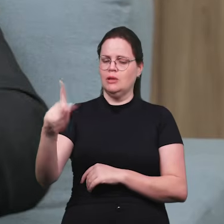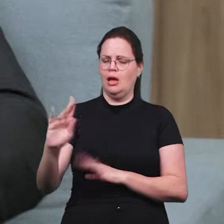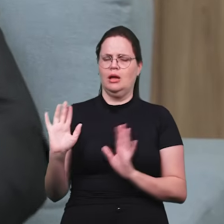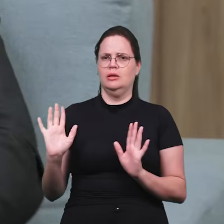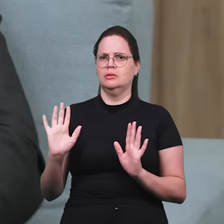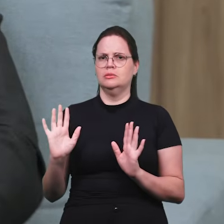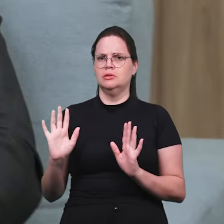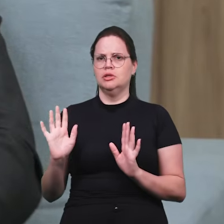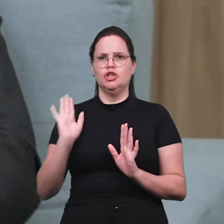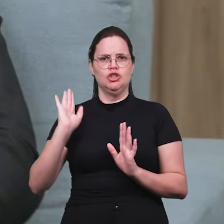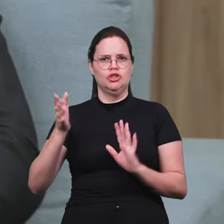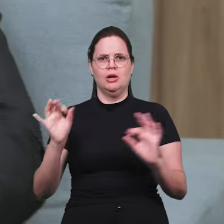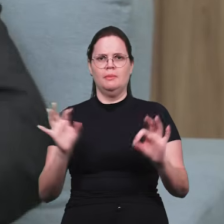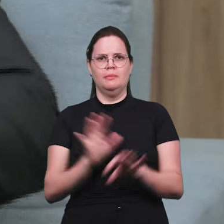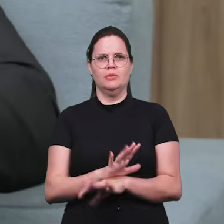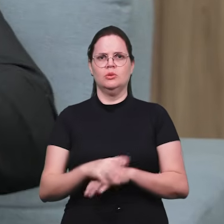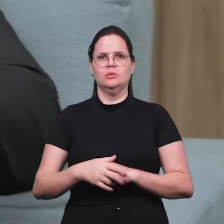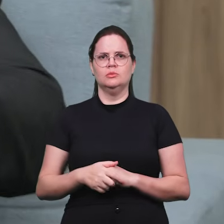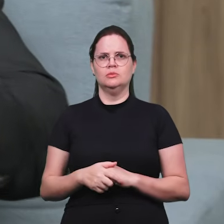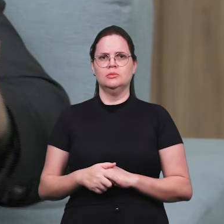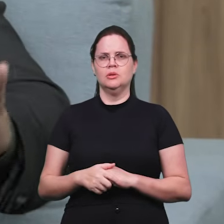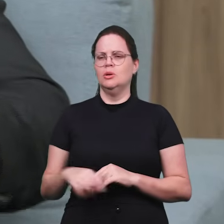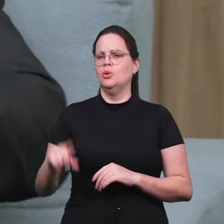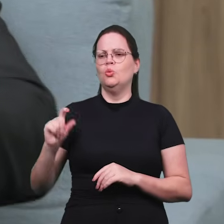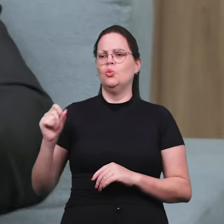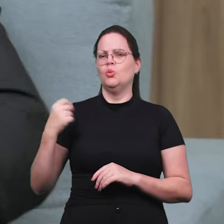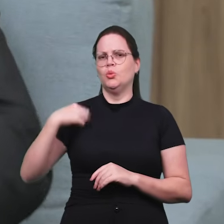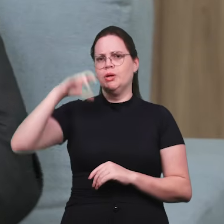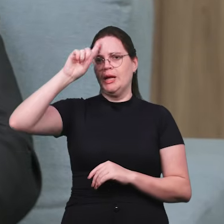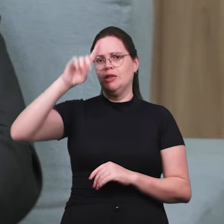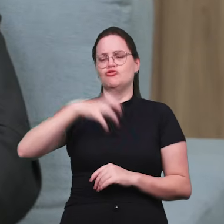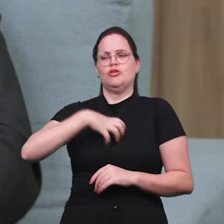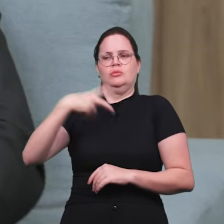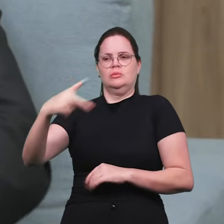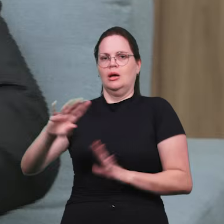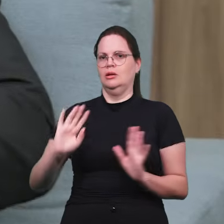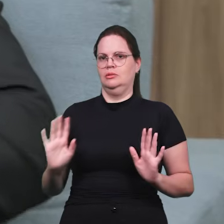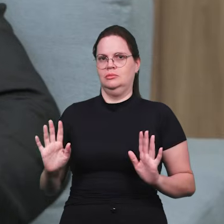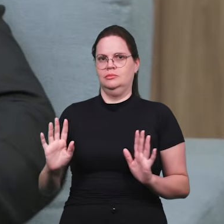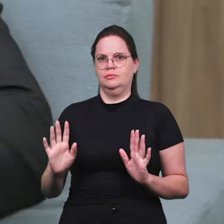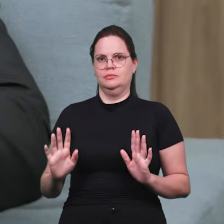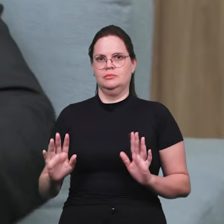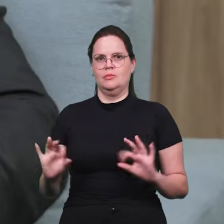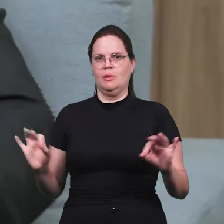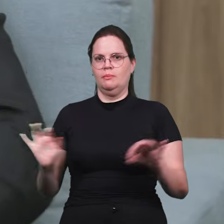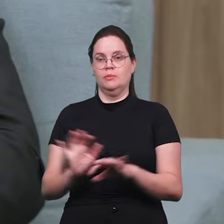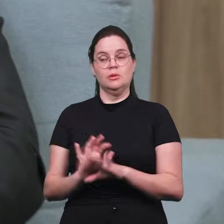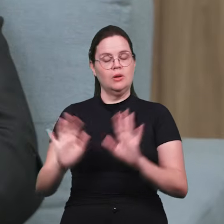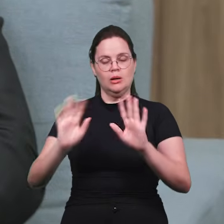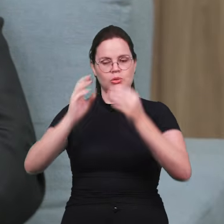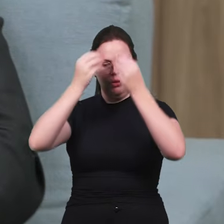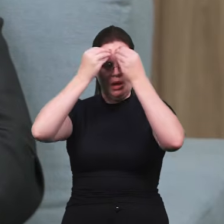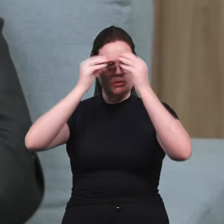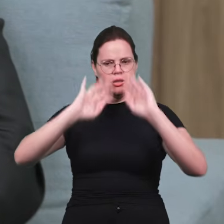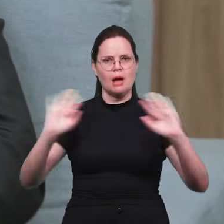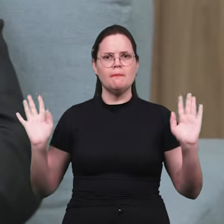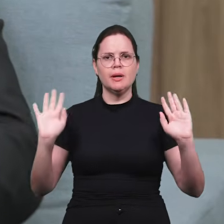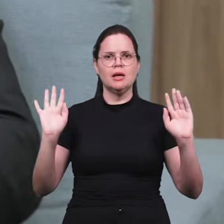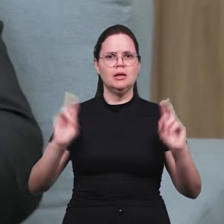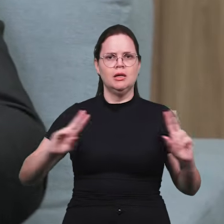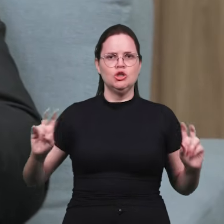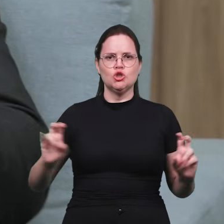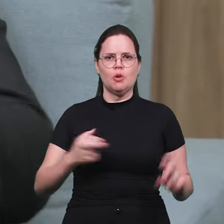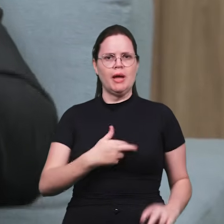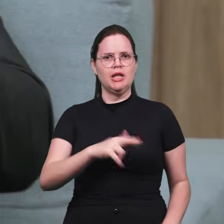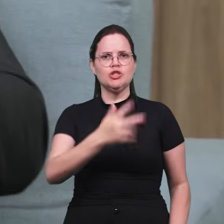conceitos sobre o que é Deus e tal, e entrou ali definido, mas aí